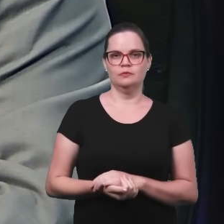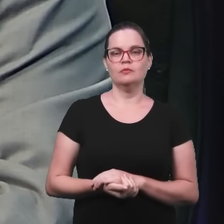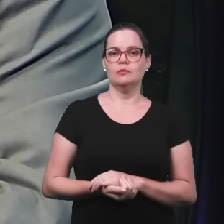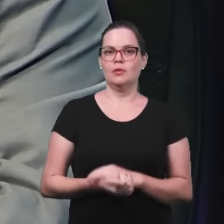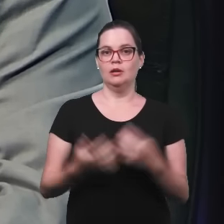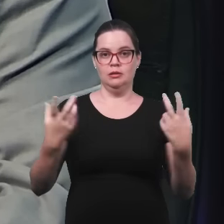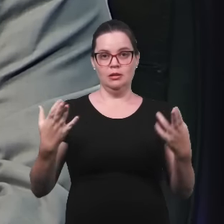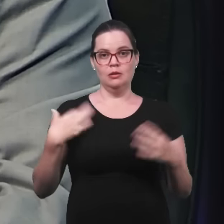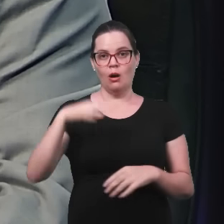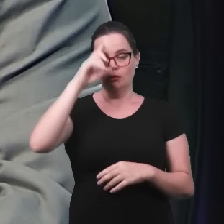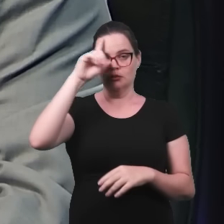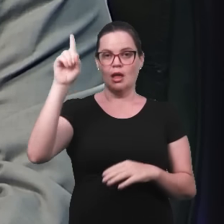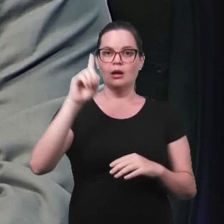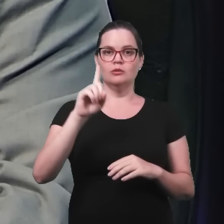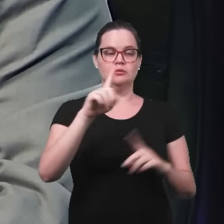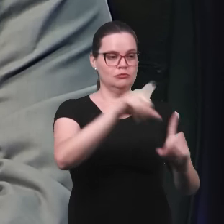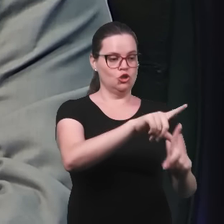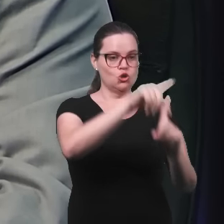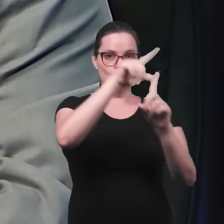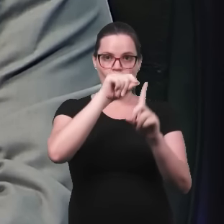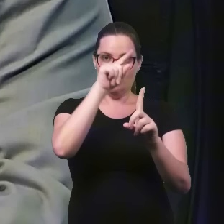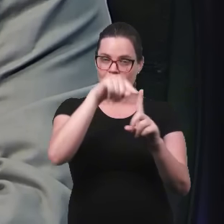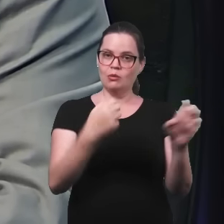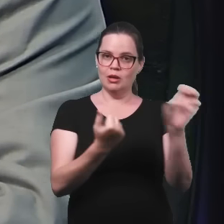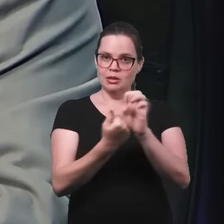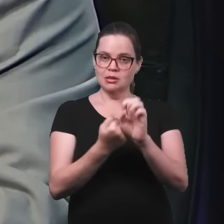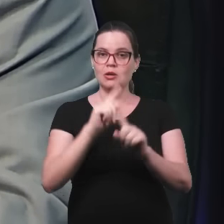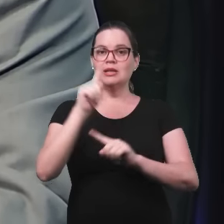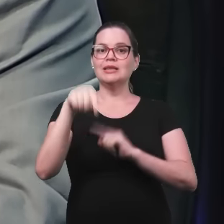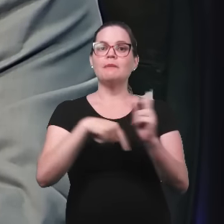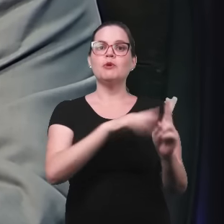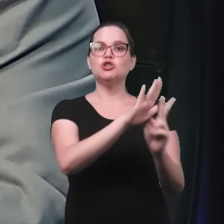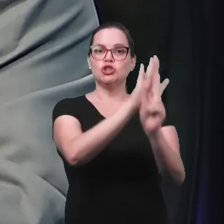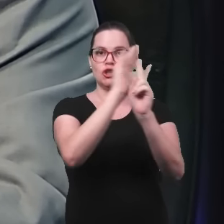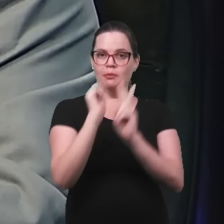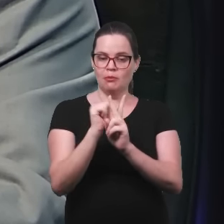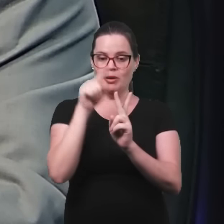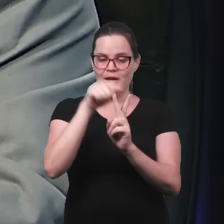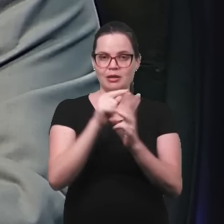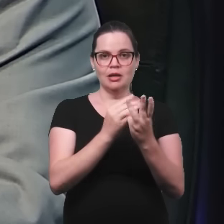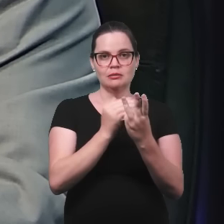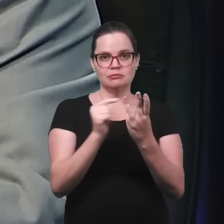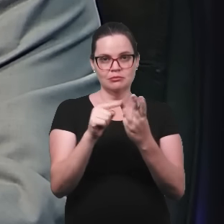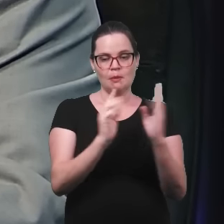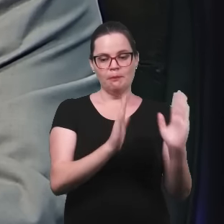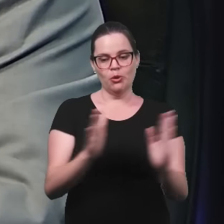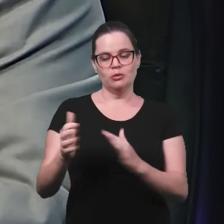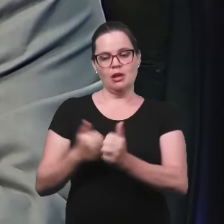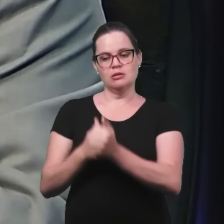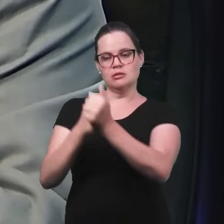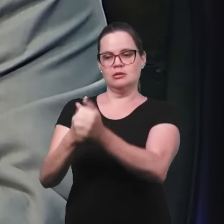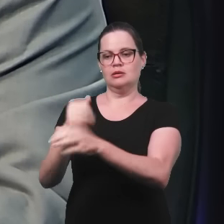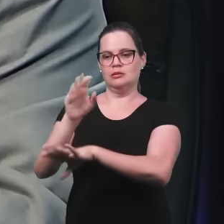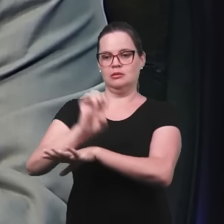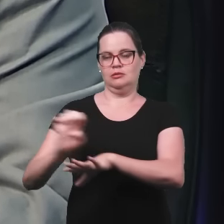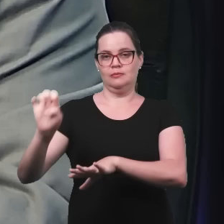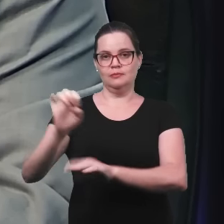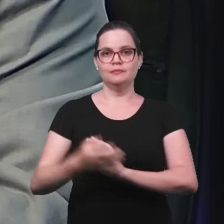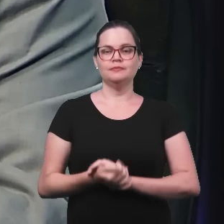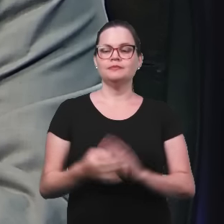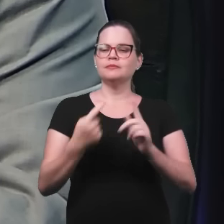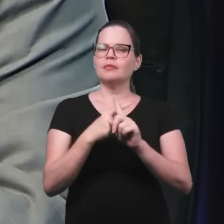Eliseu, chamou Eliseu, e depois ele passa a seguir, né, ali a Elias. Mas